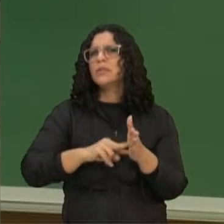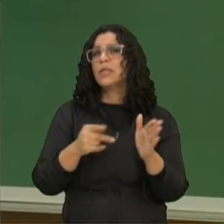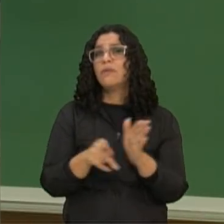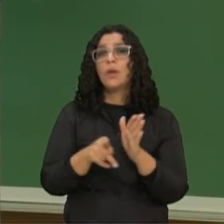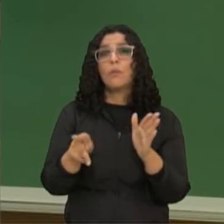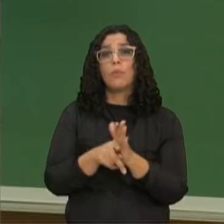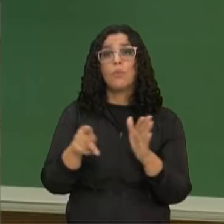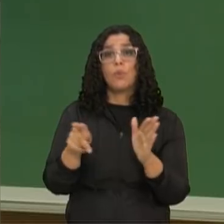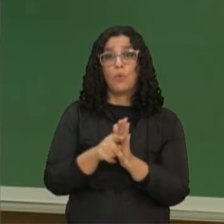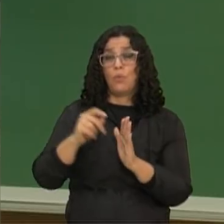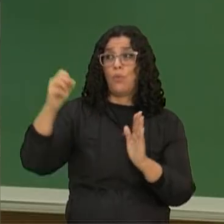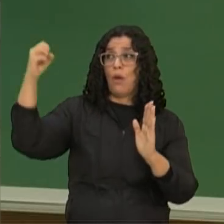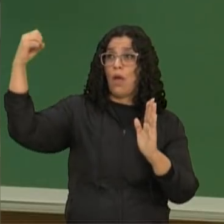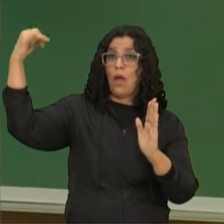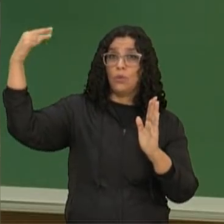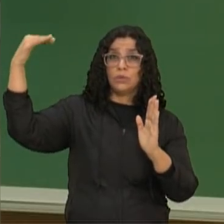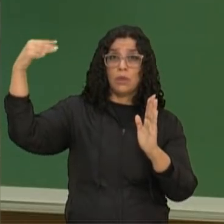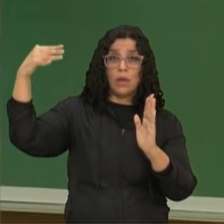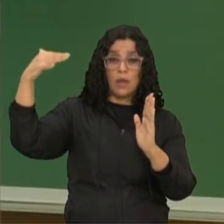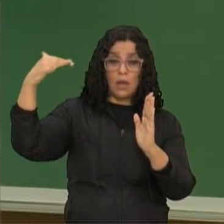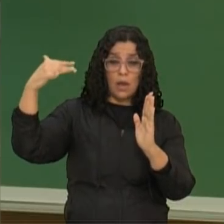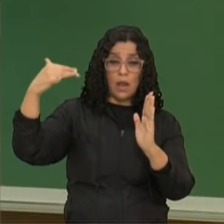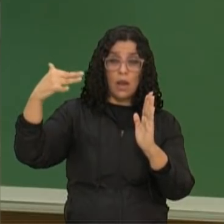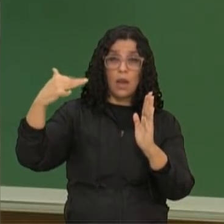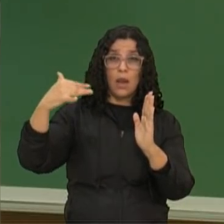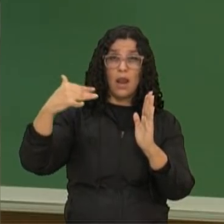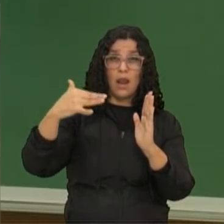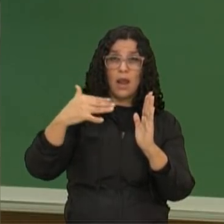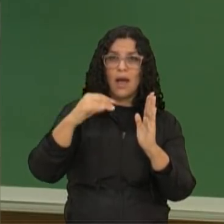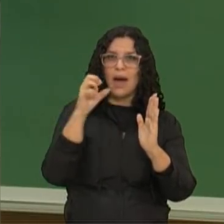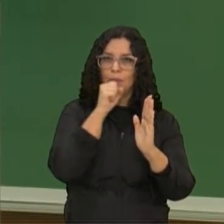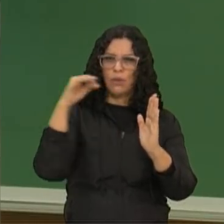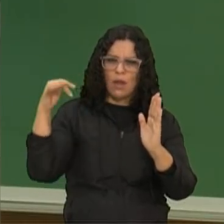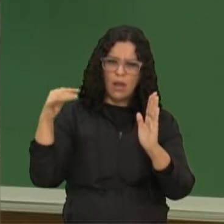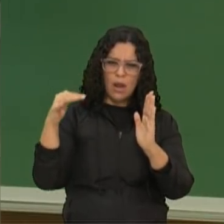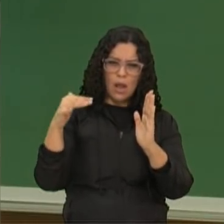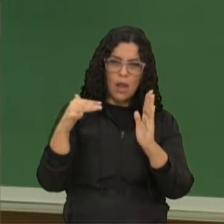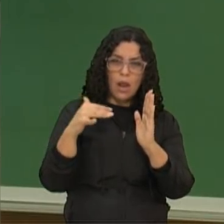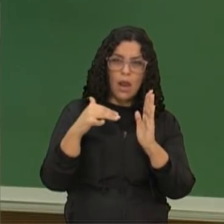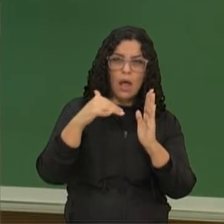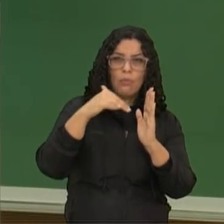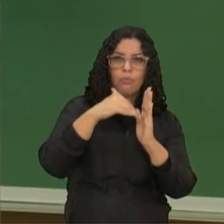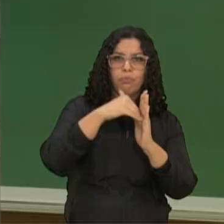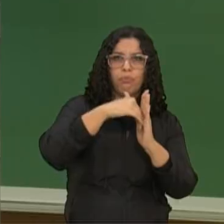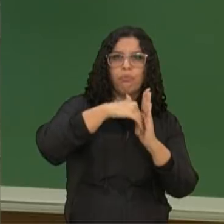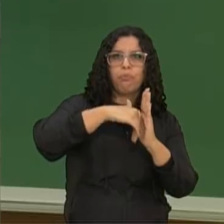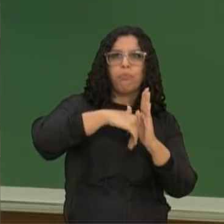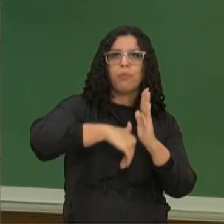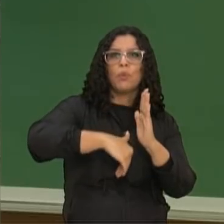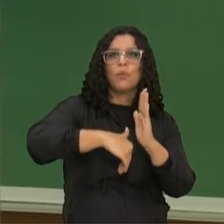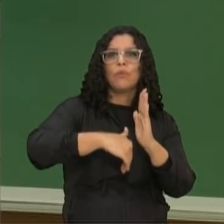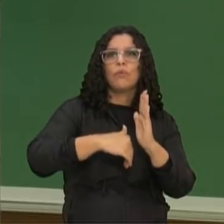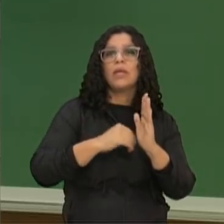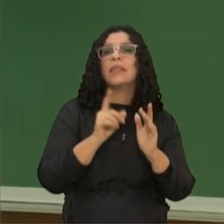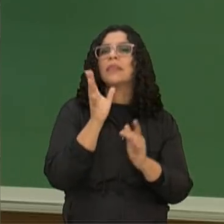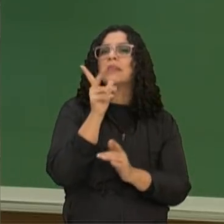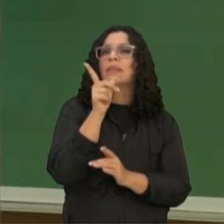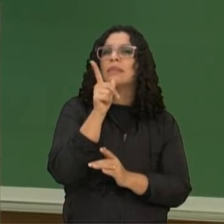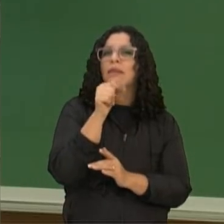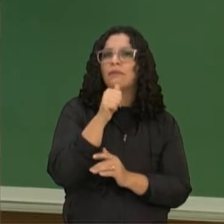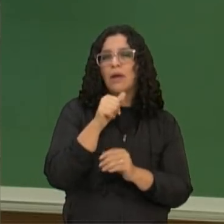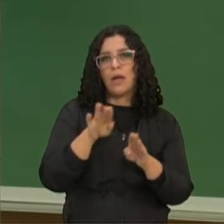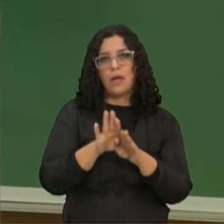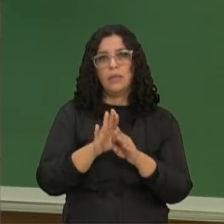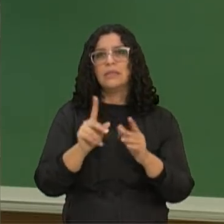luz está sendo freada nesse componente. Com essa freada da velocidade da luz, o que vai estar ocorrendo? Então você vai ter muito